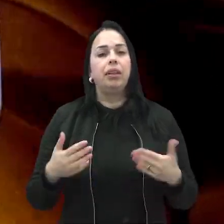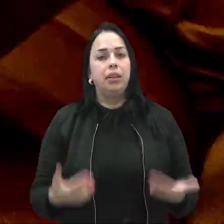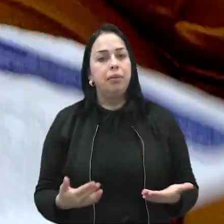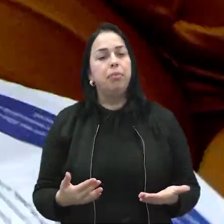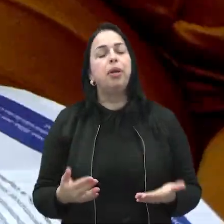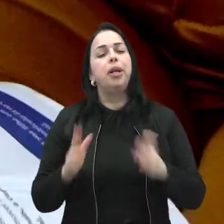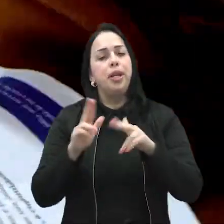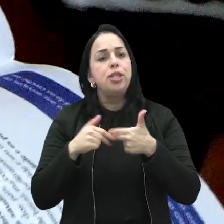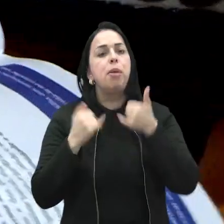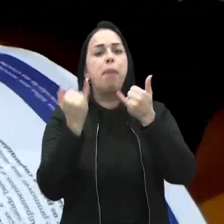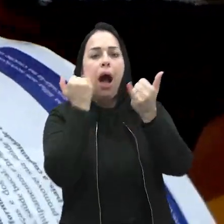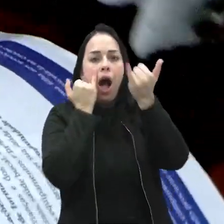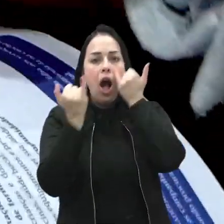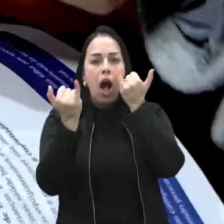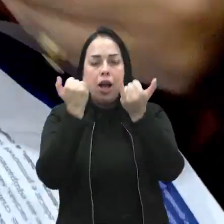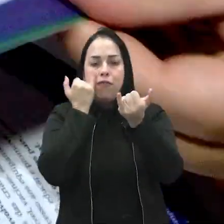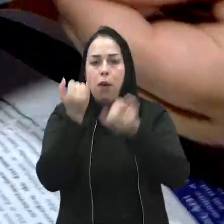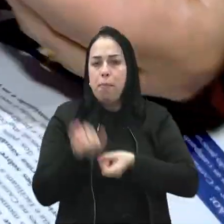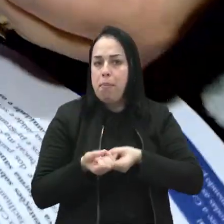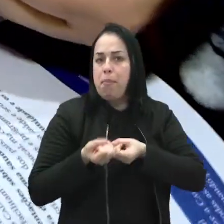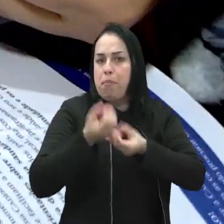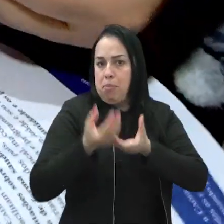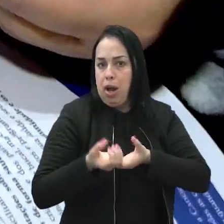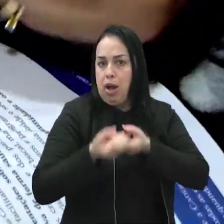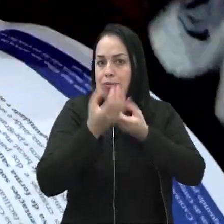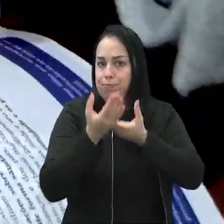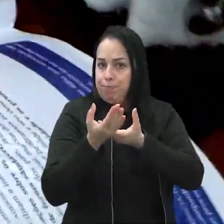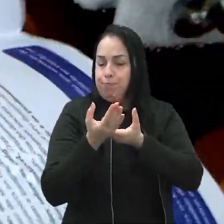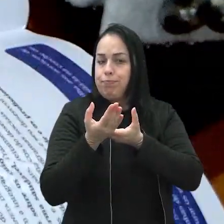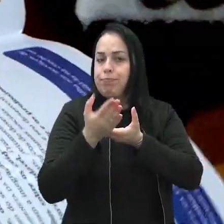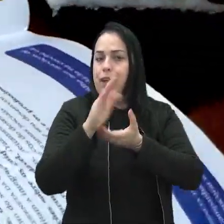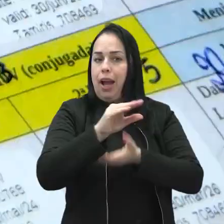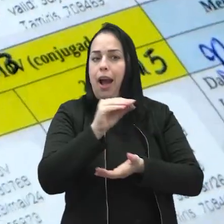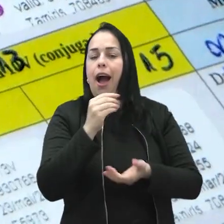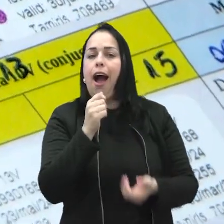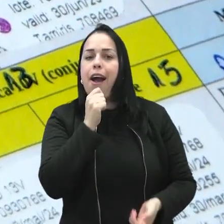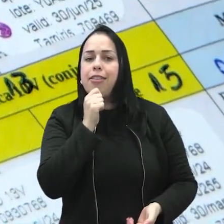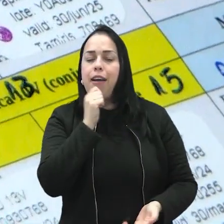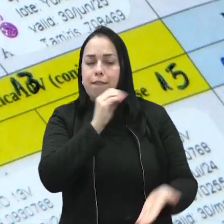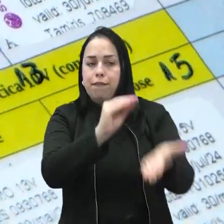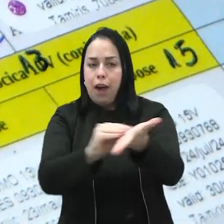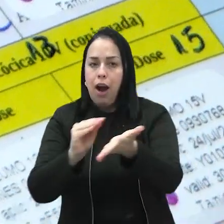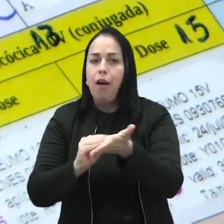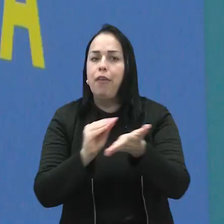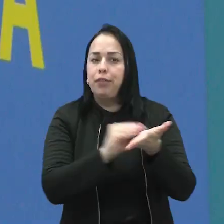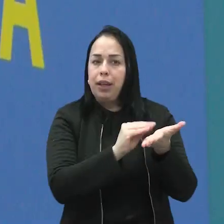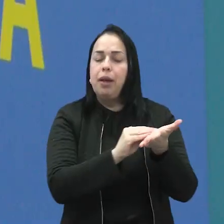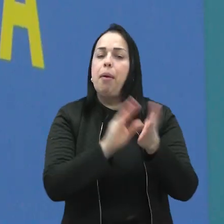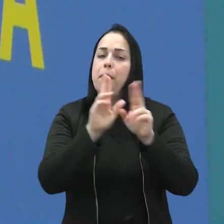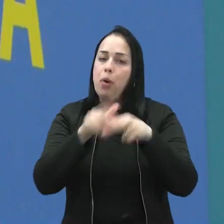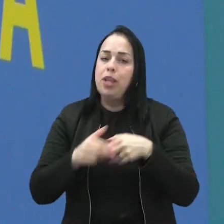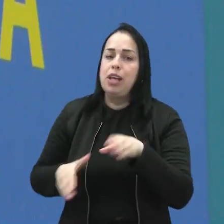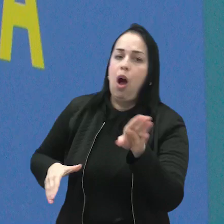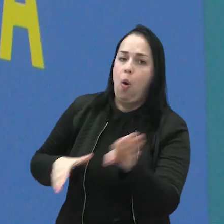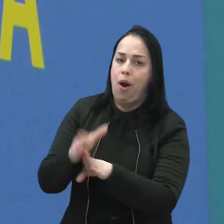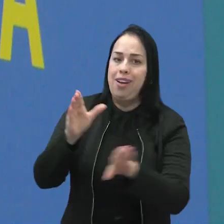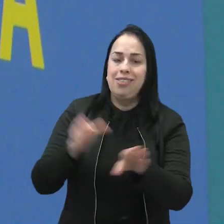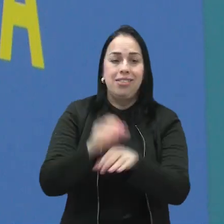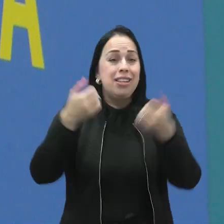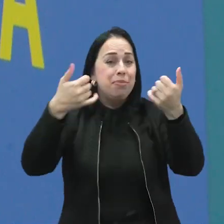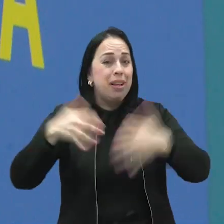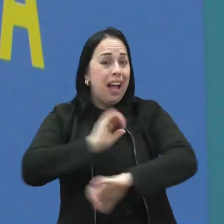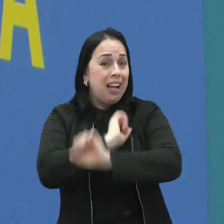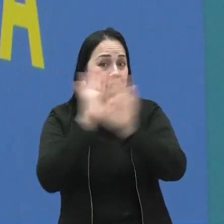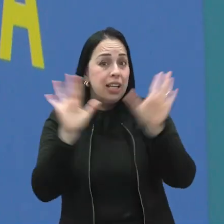Para combater a desinformação, um dos principais obstáculos para a imunização, a orientação é